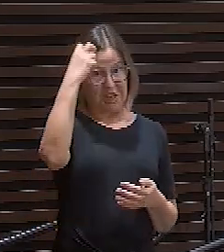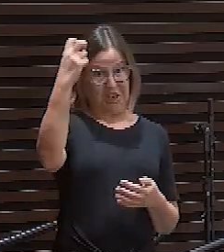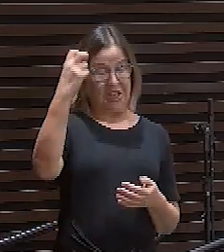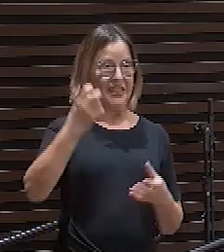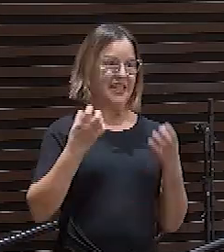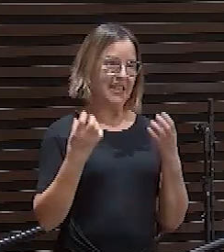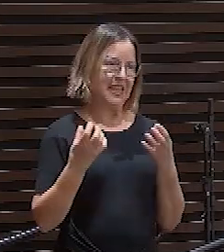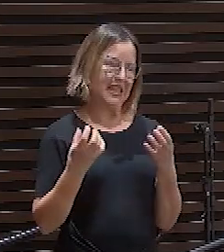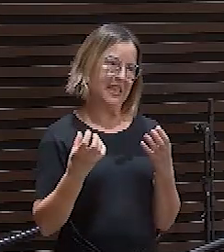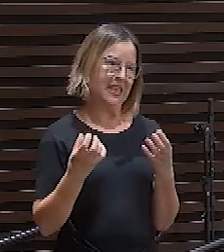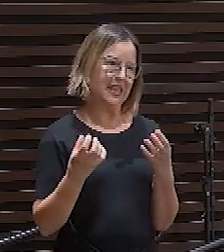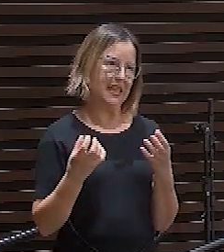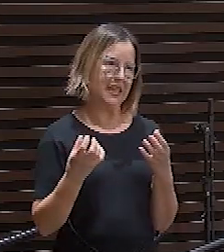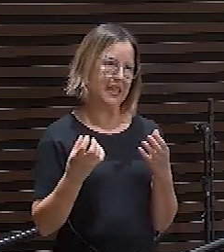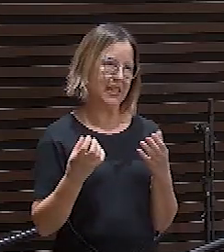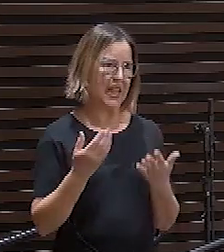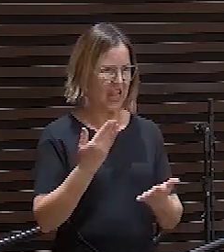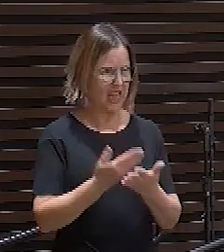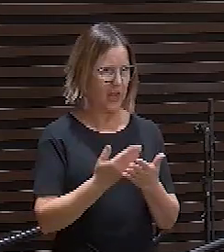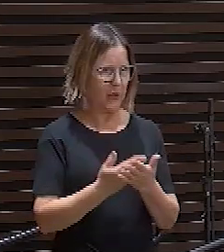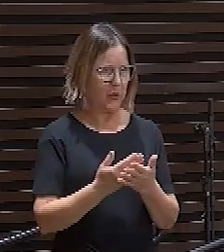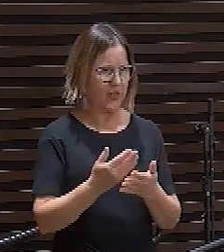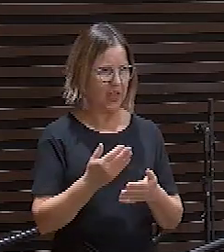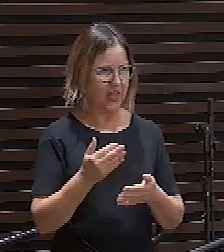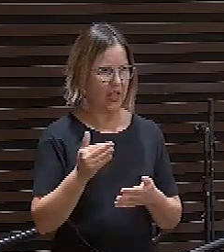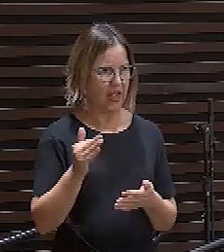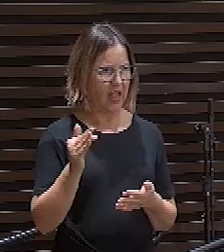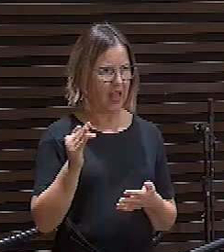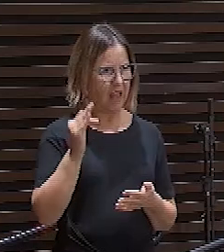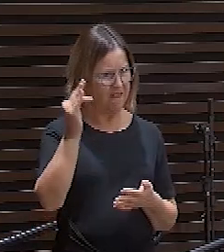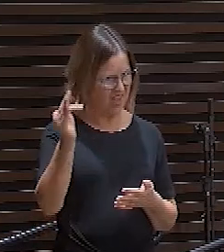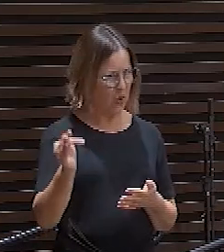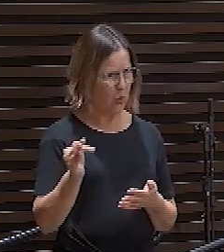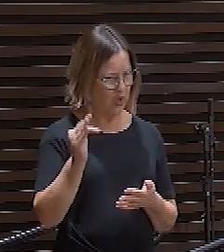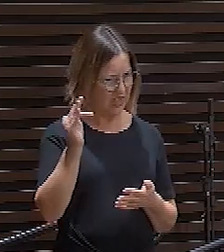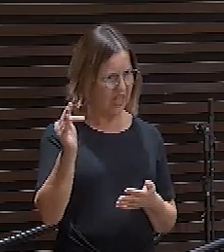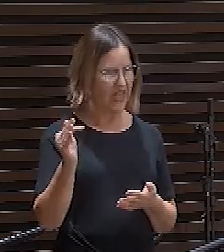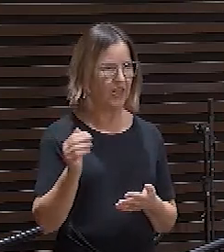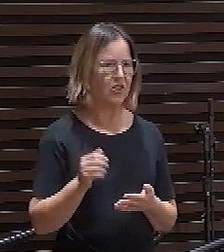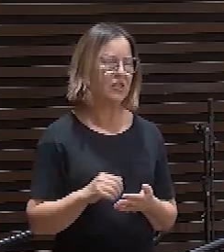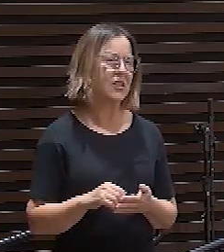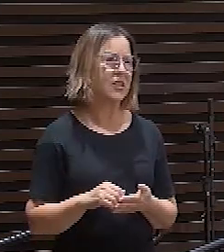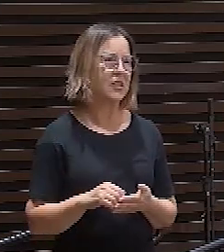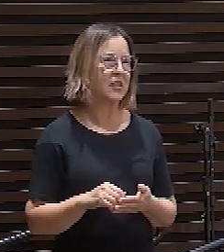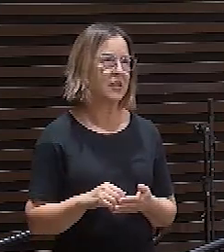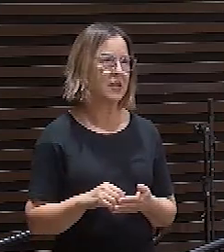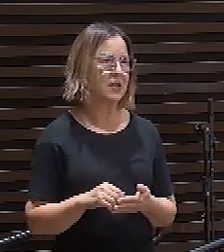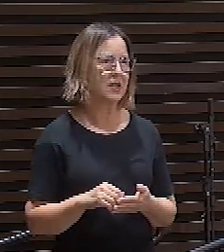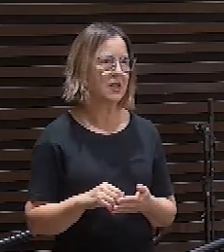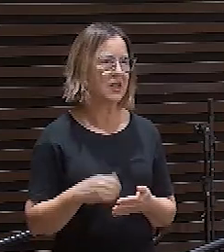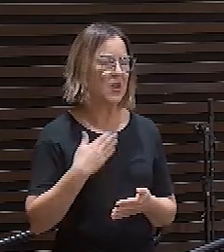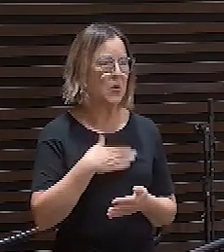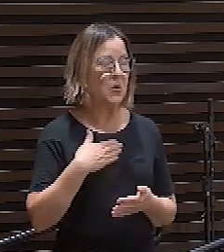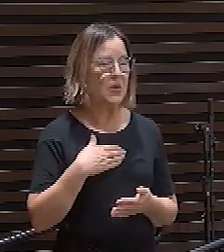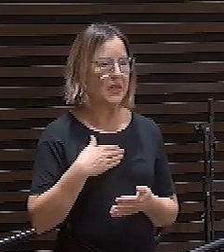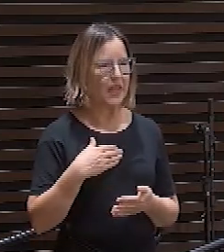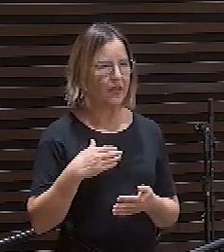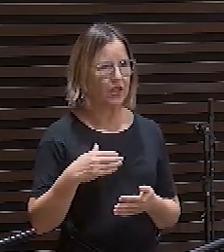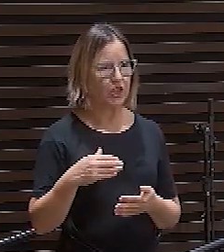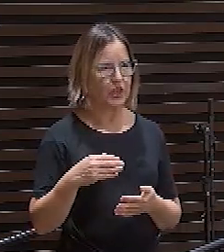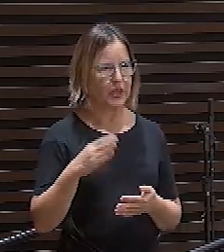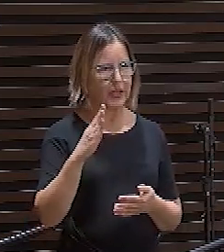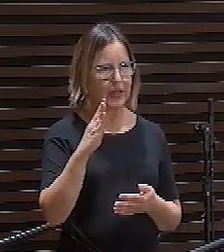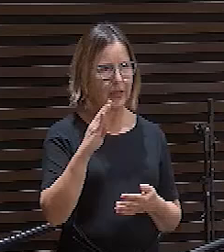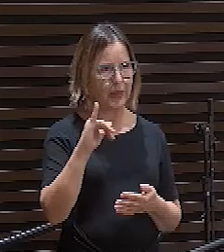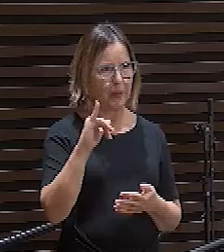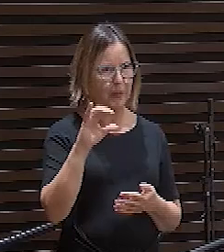queria fazer uma faculdade, ele gostava muito de biologia, uma coisa